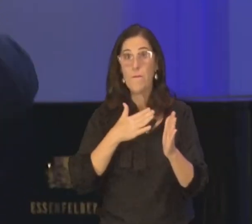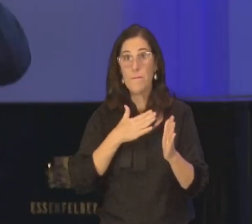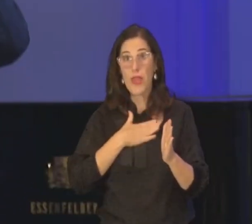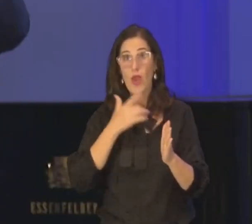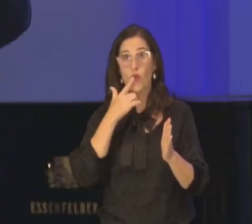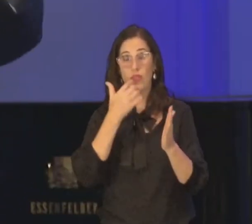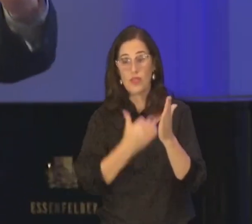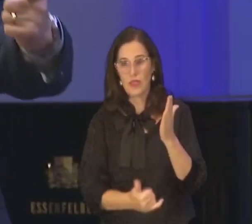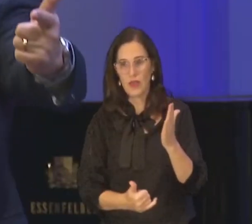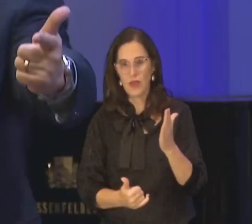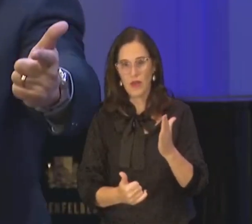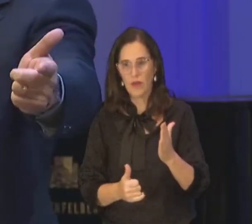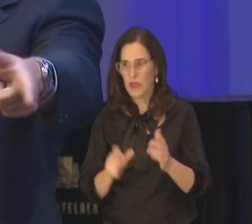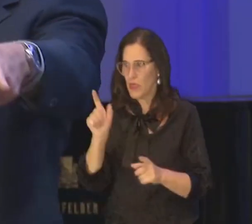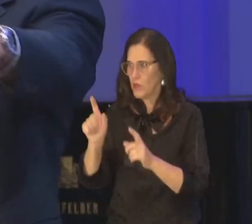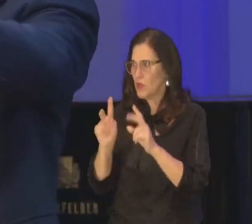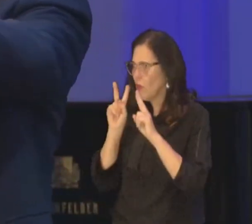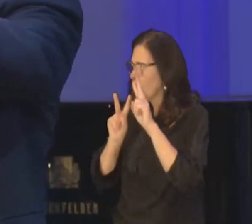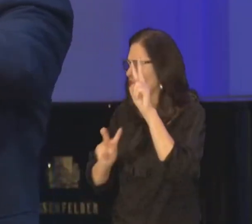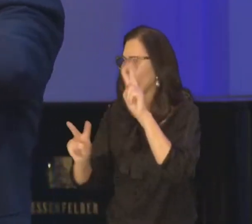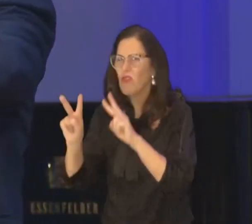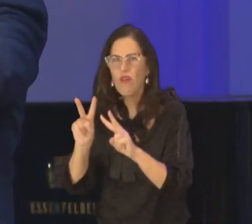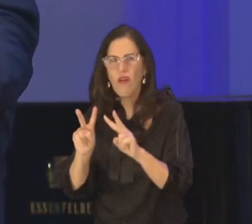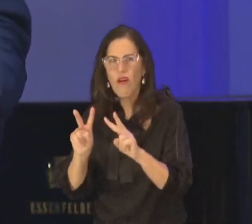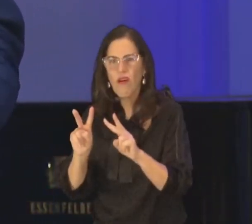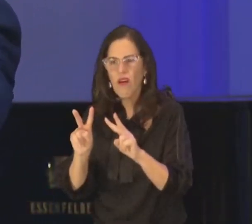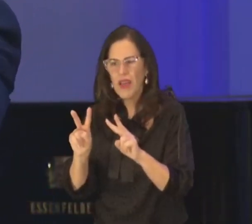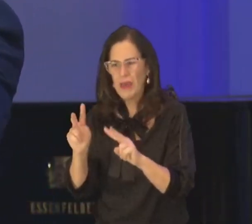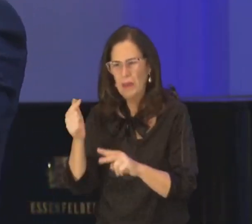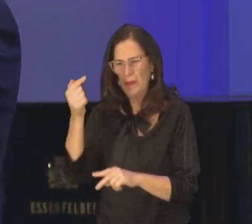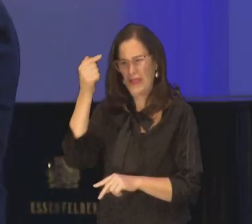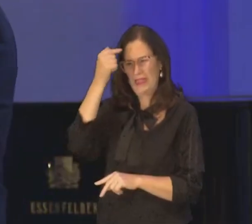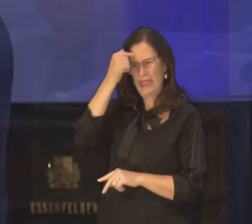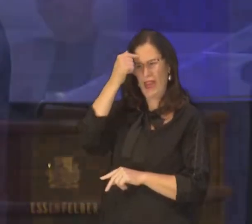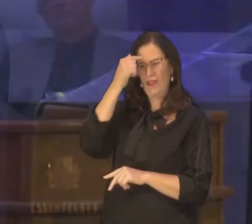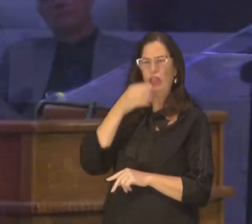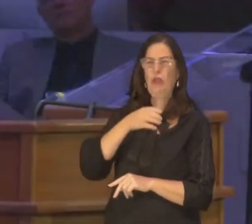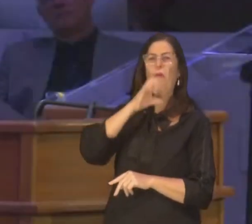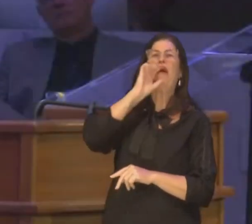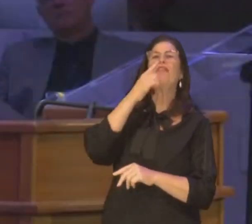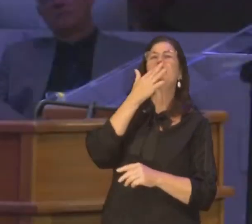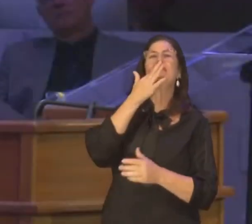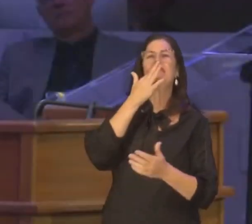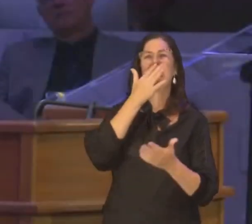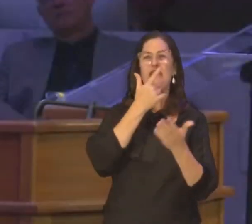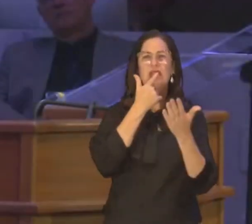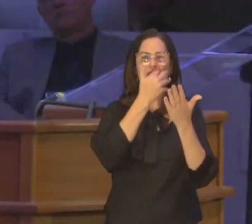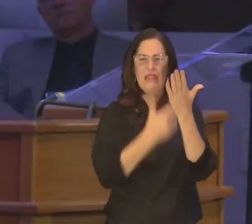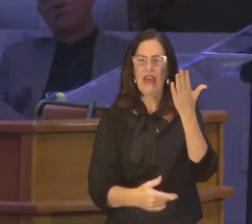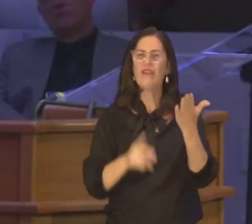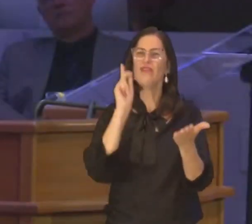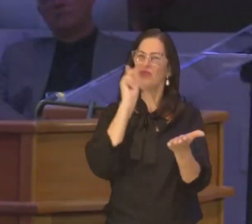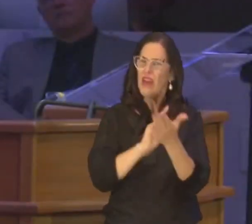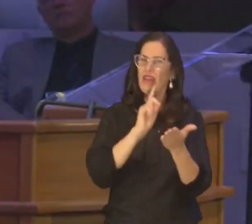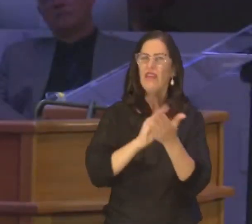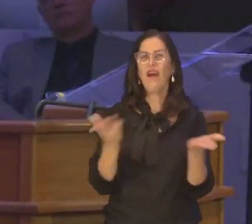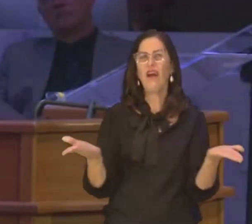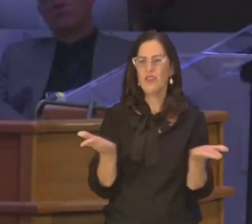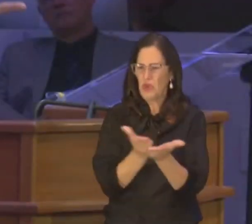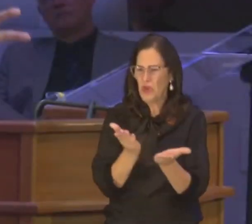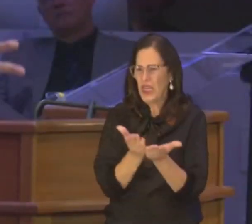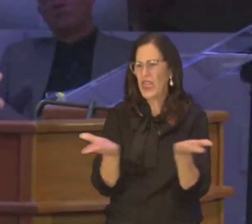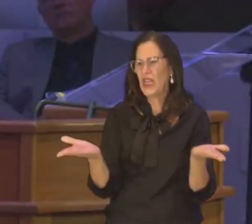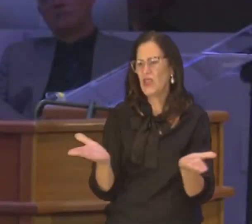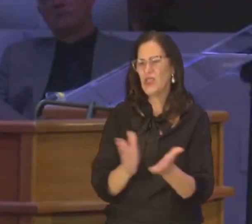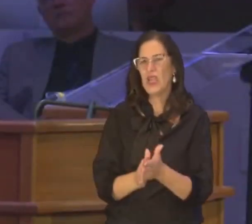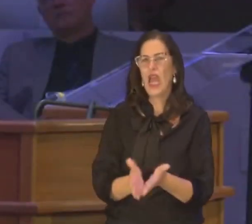As pessoas que ouviam isso, eles então entendiam que os crentes, os cristãos, comiam